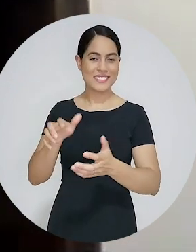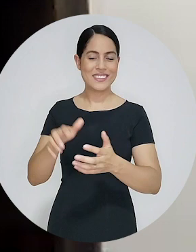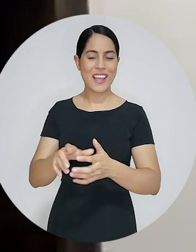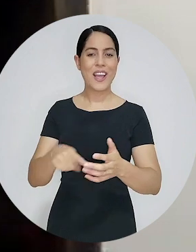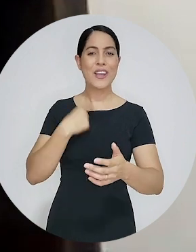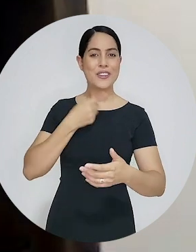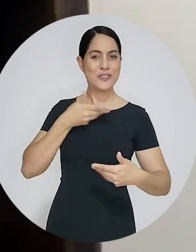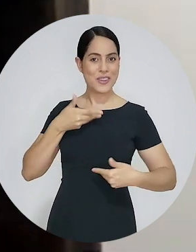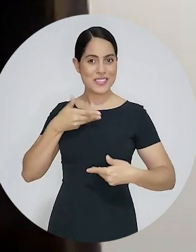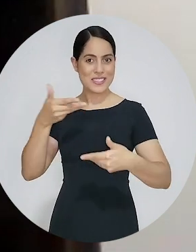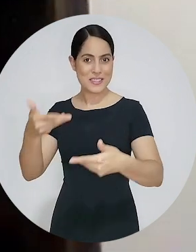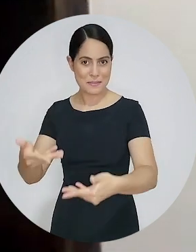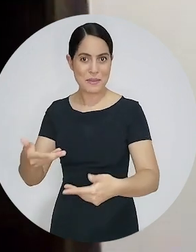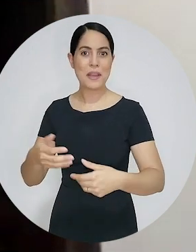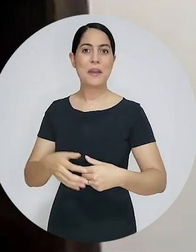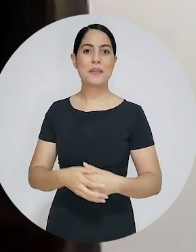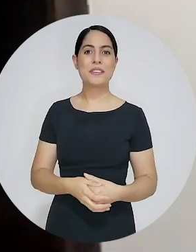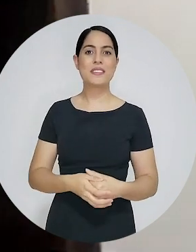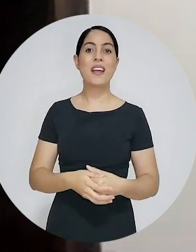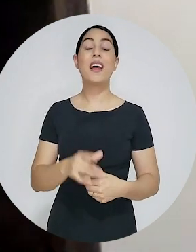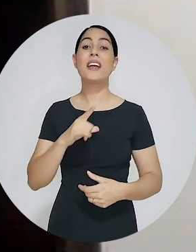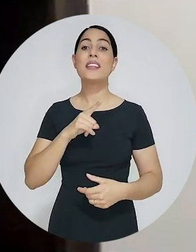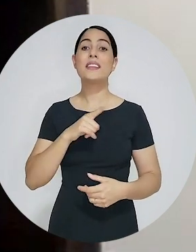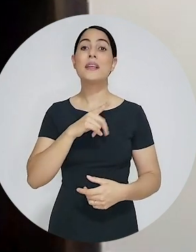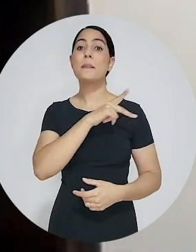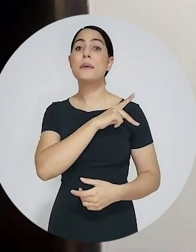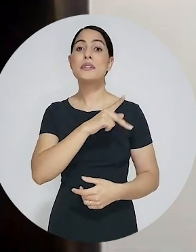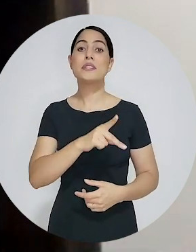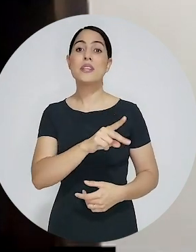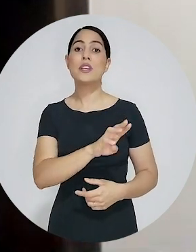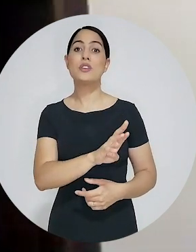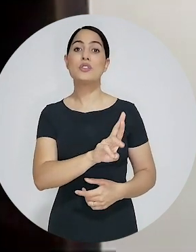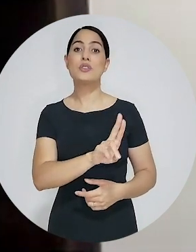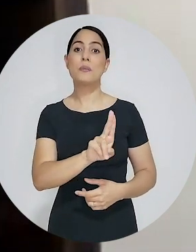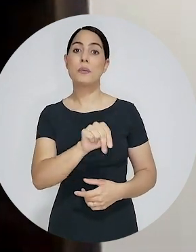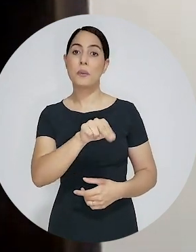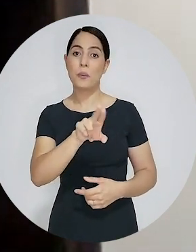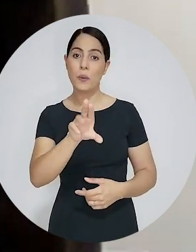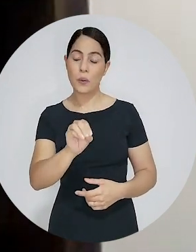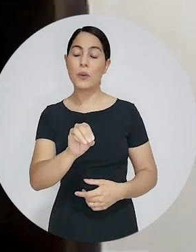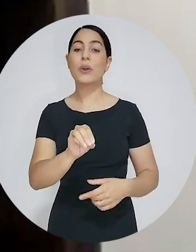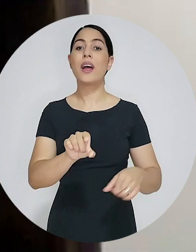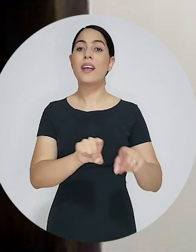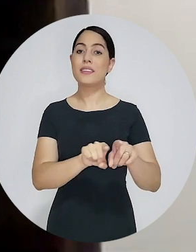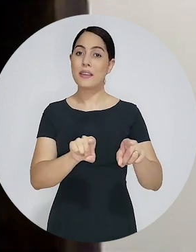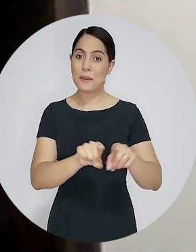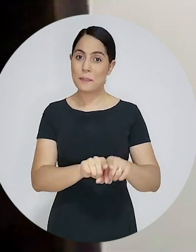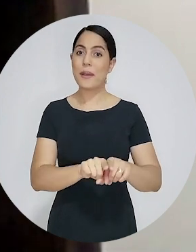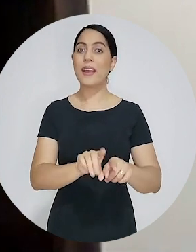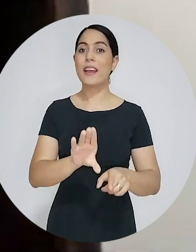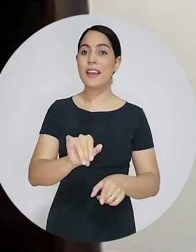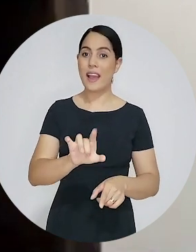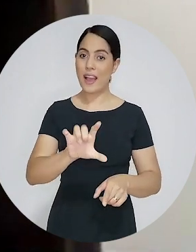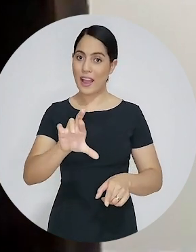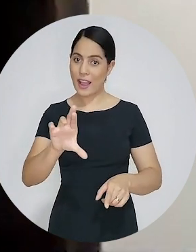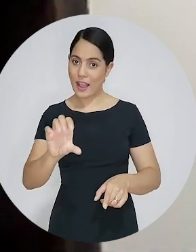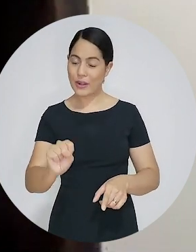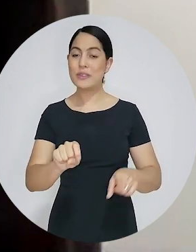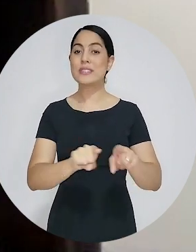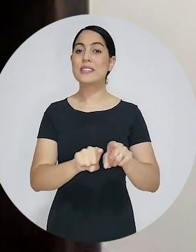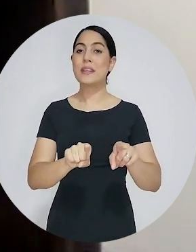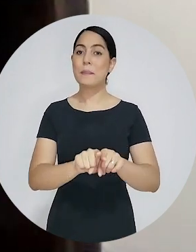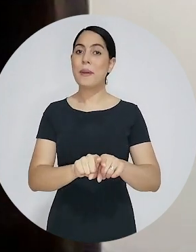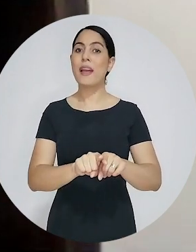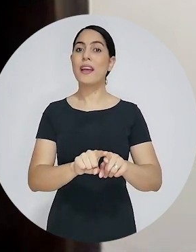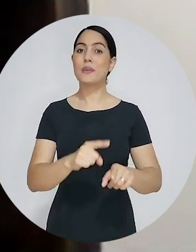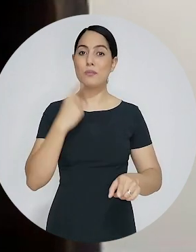Pernambuco, sediada em Recife, nos recebeu de braços abertos e com muito carinho, pelas mãos do presidente Bruno Batista, pelas mãos da sua equipe